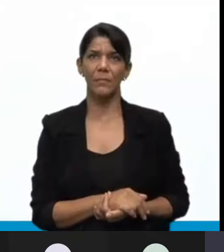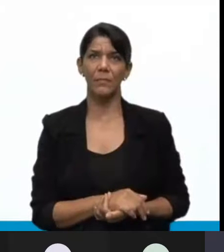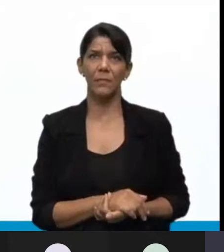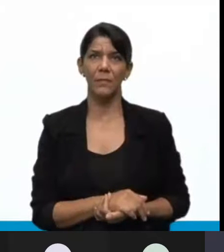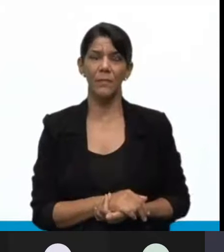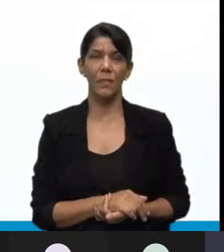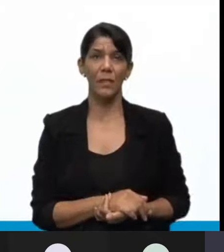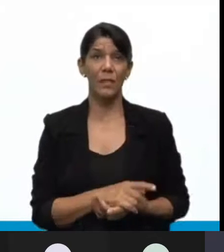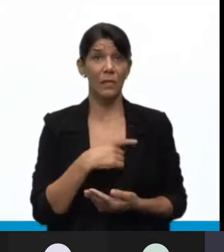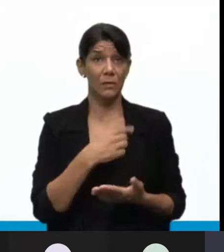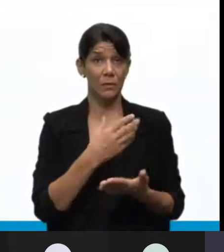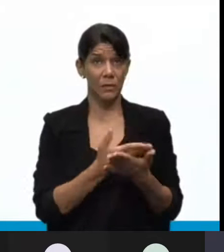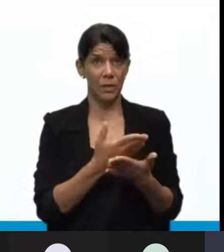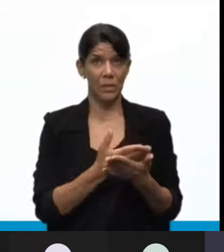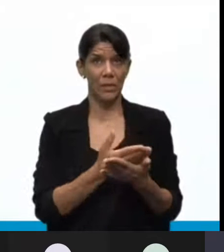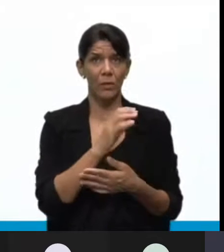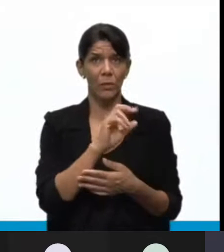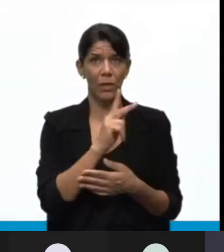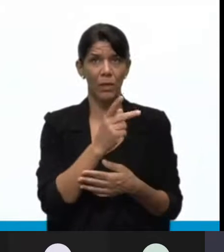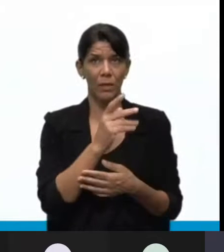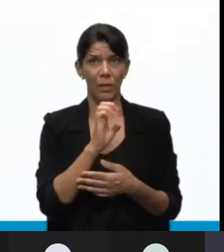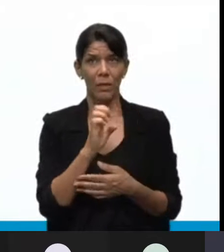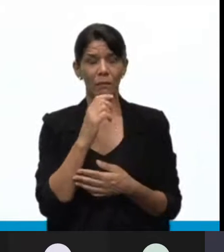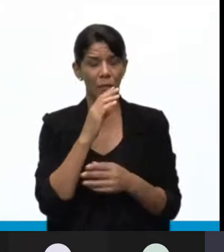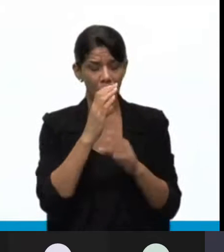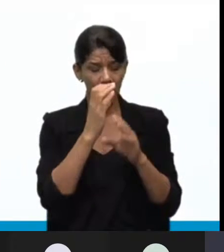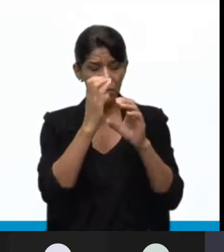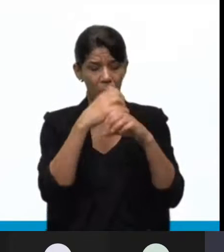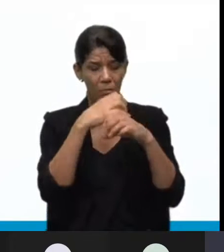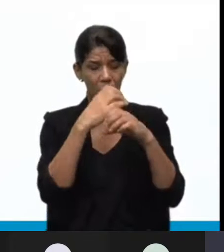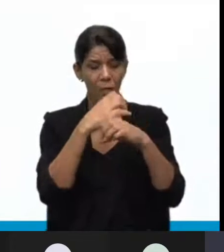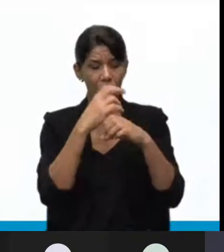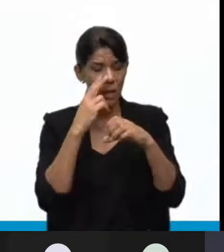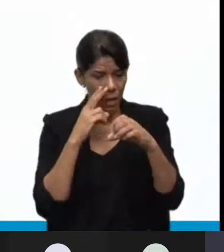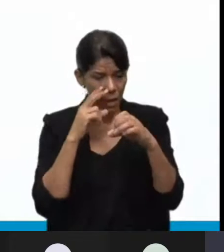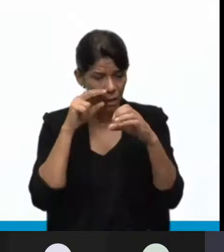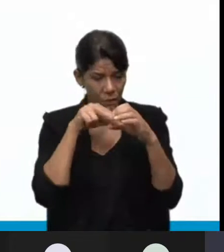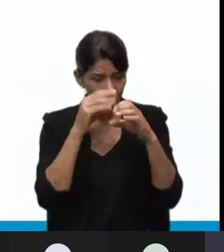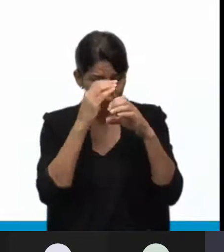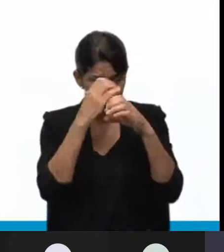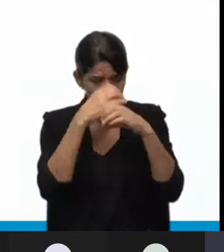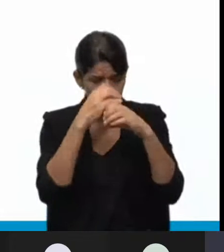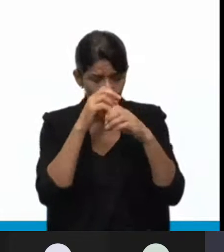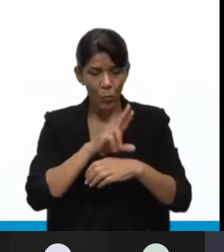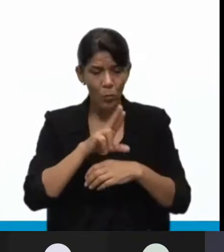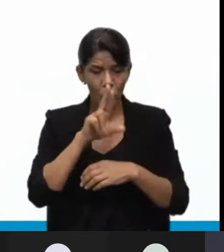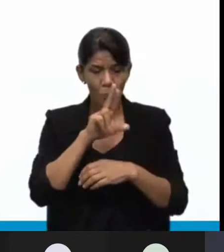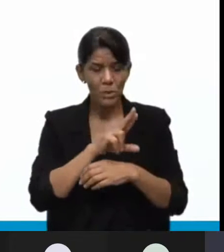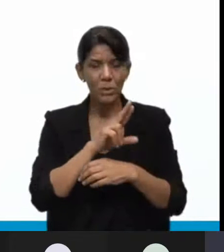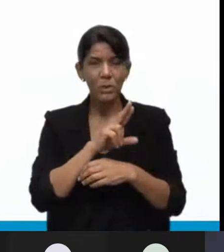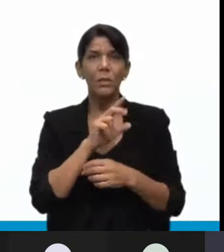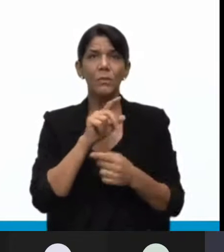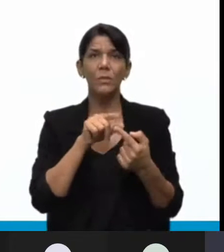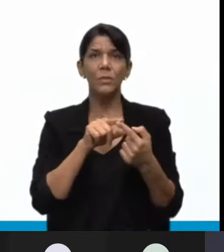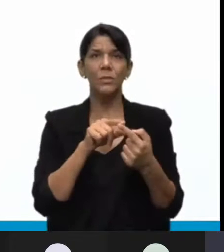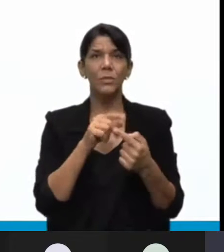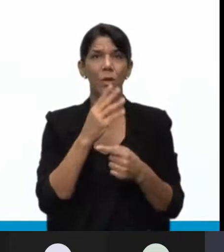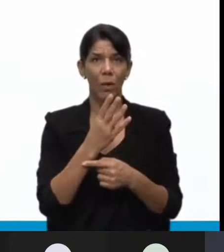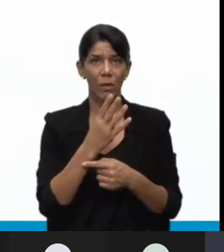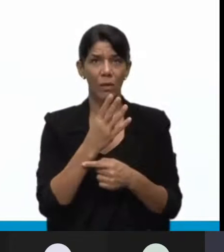com hematoxilina e eosina e você vai, né, observar aí no microscópio óptico utilizando as objetivas